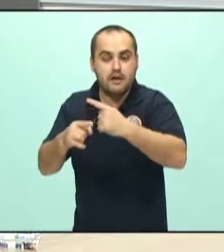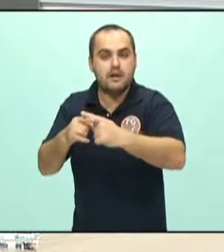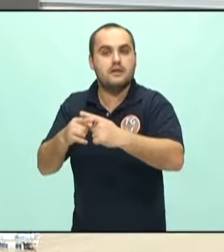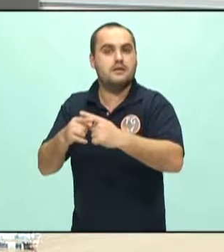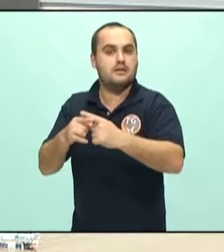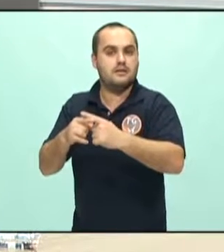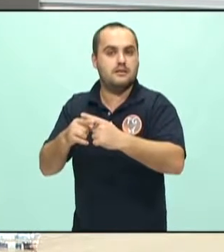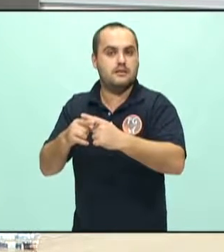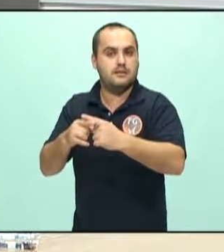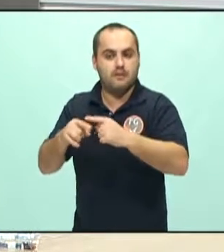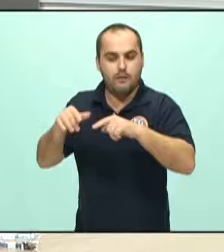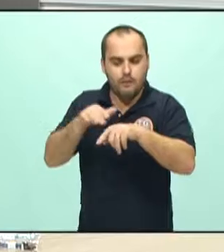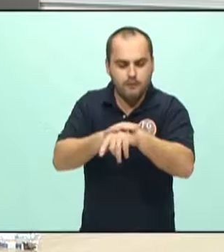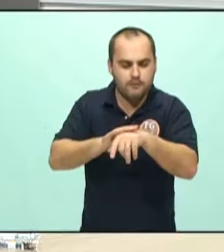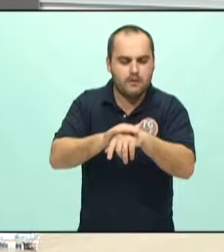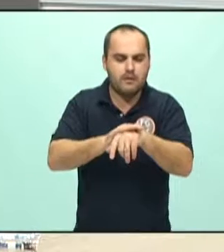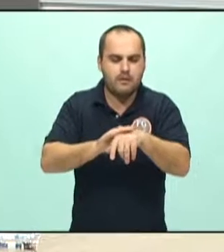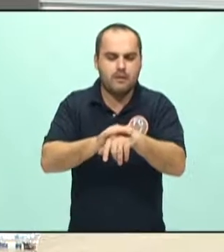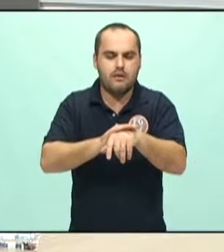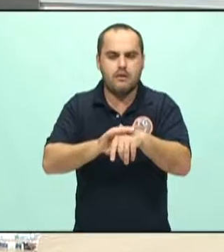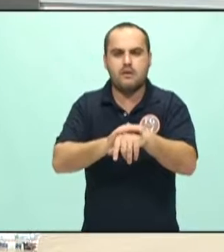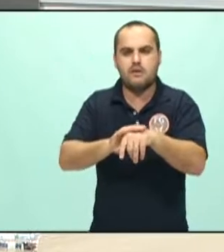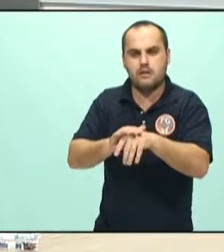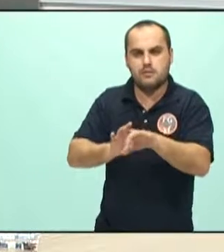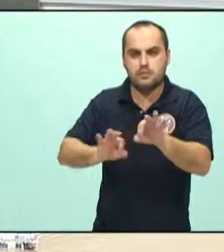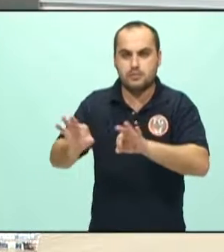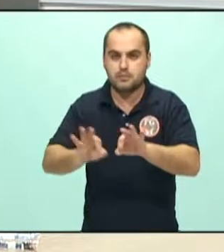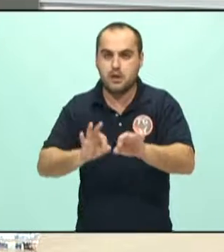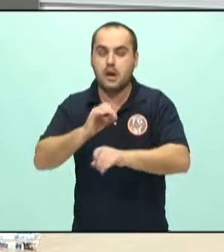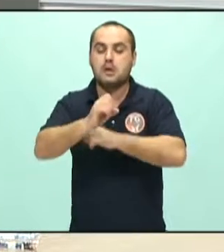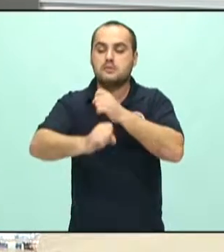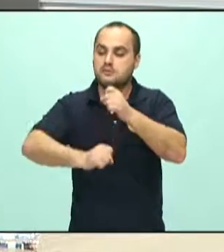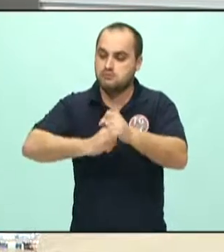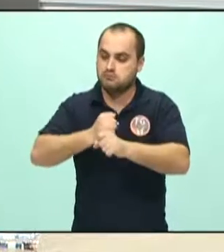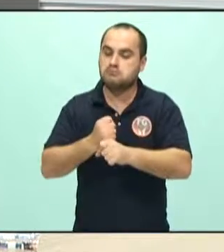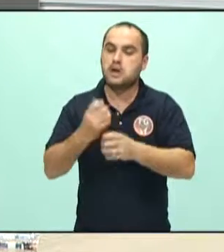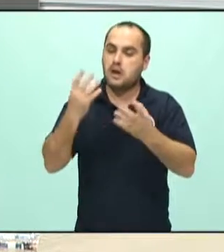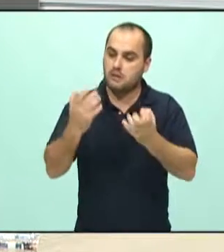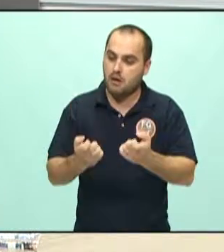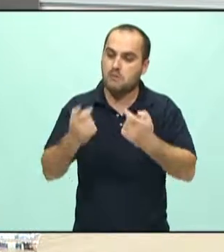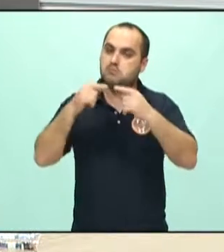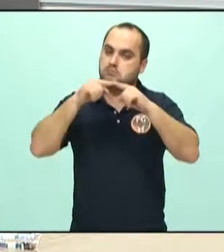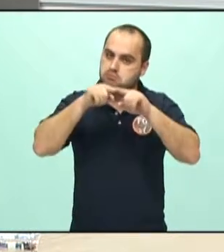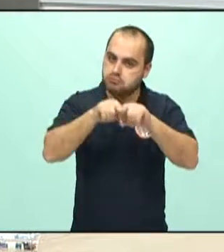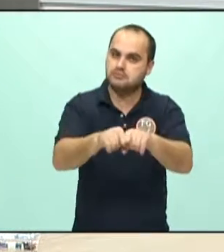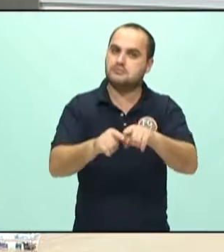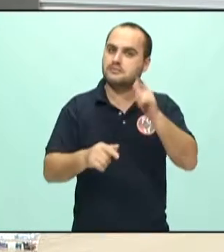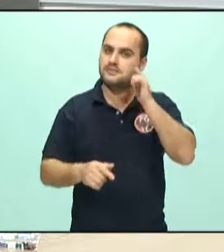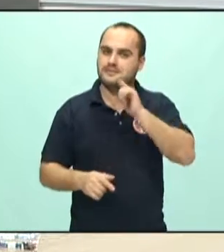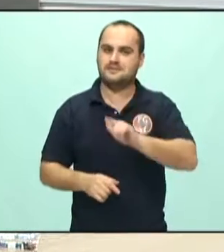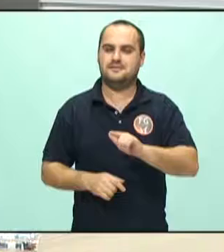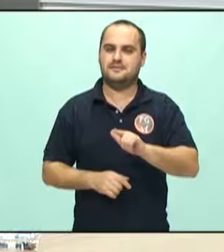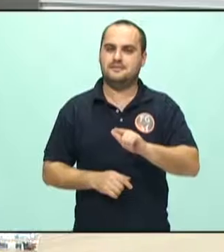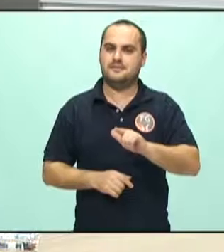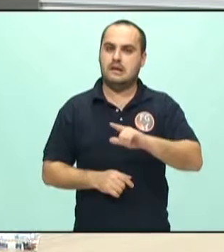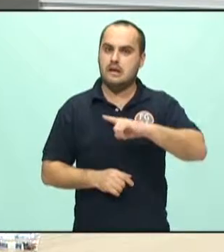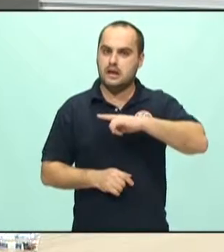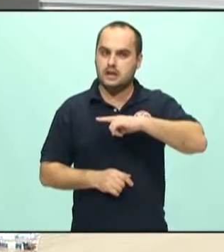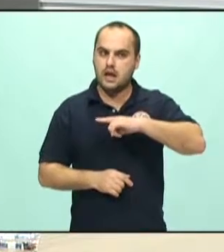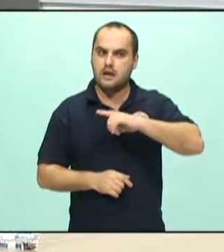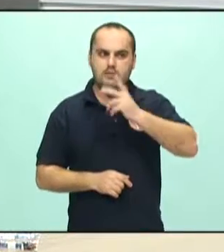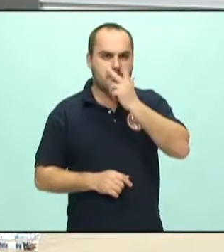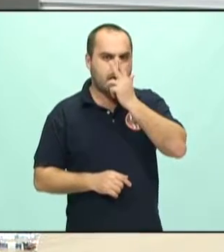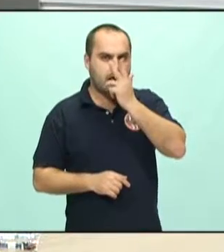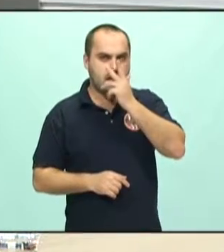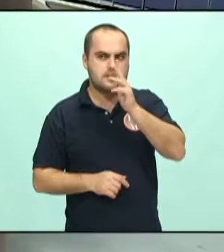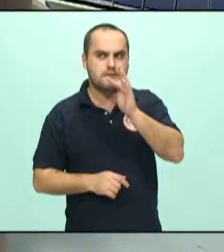já no estúdio já já estamos dispostos a participar no ano que vem e que eles tenham em uma até uma perspectiva de aumentar